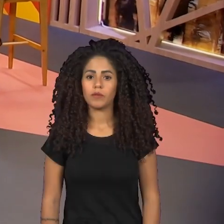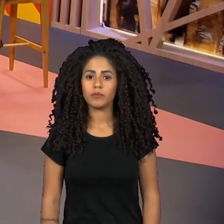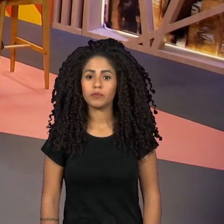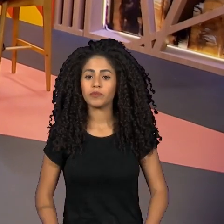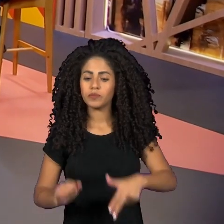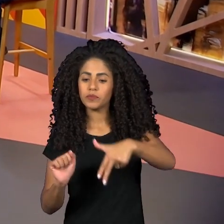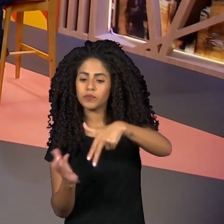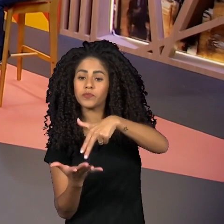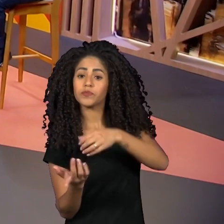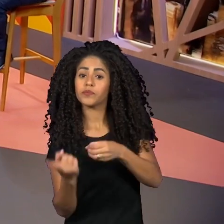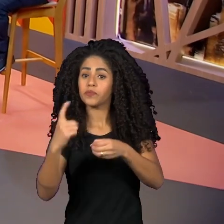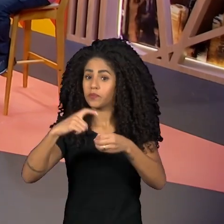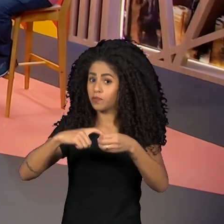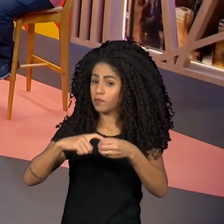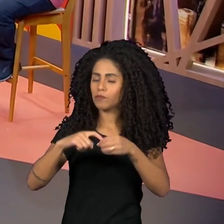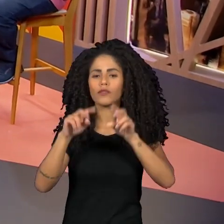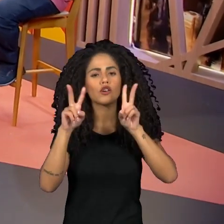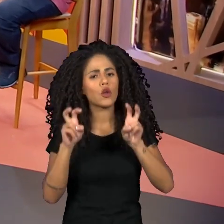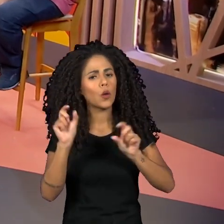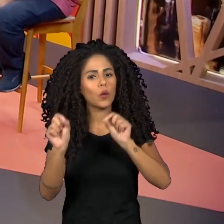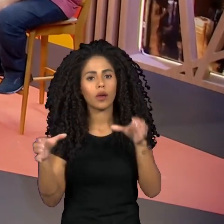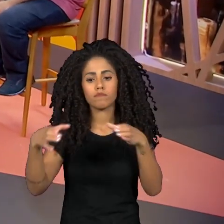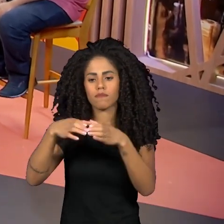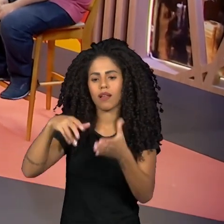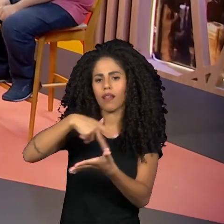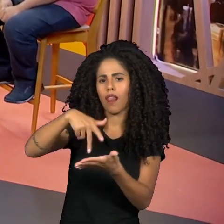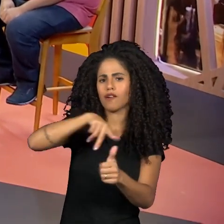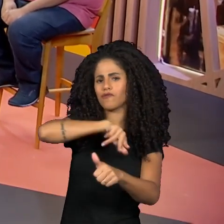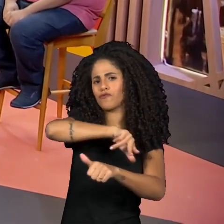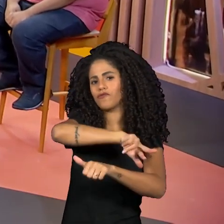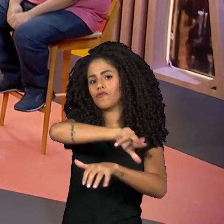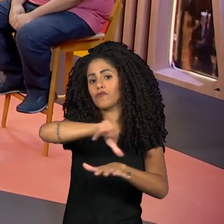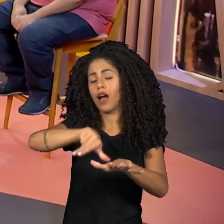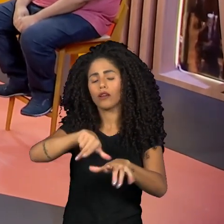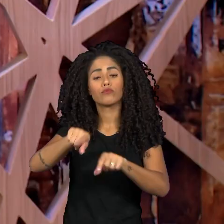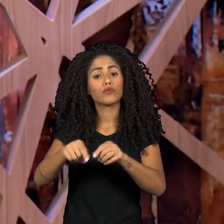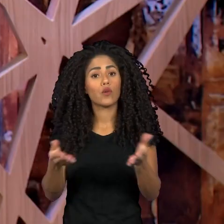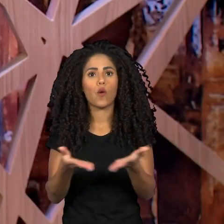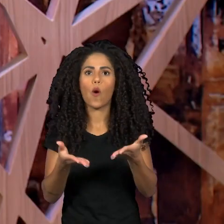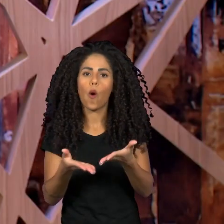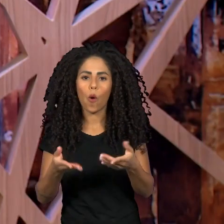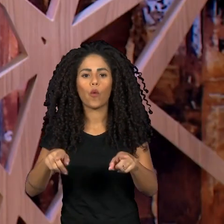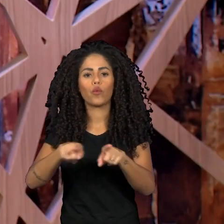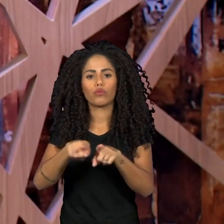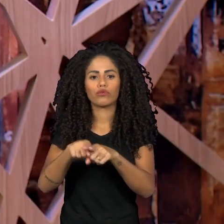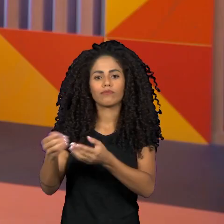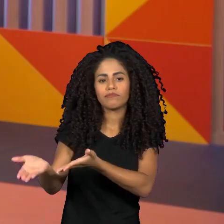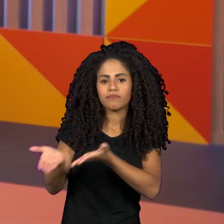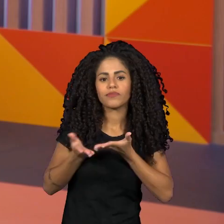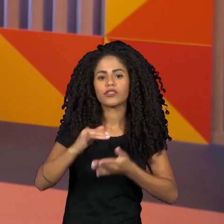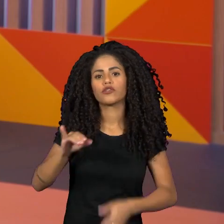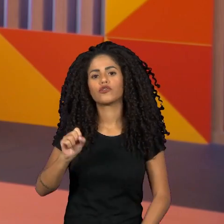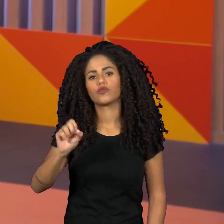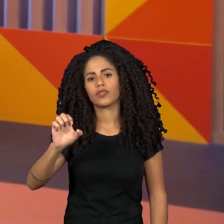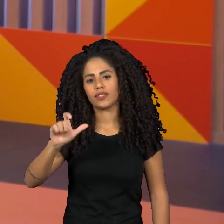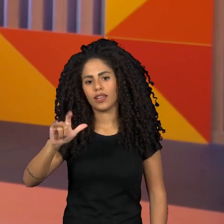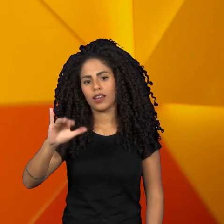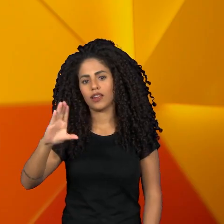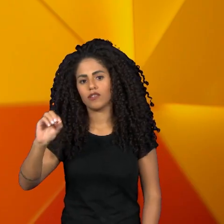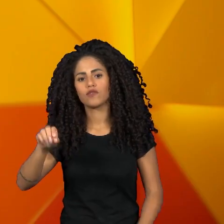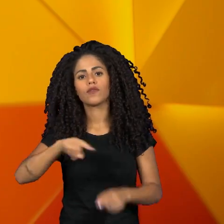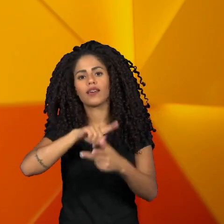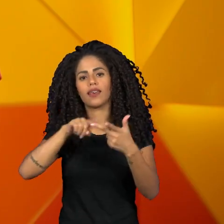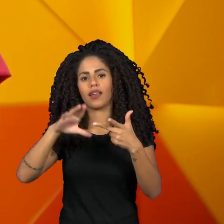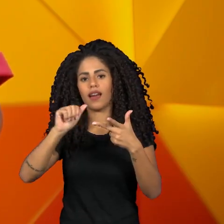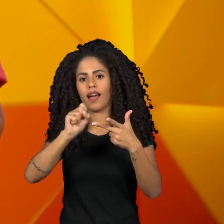Estação Livre de volta. Hoje a gente está falando de coletivos periféricos e eu estou recebendo aqui o Joselício Júnior e a Cássia Caneca.